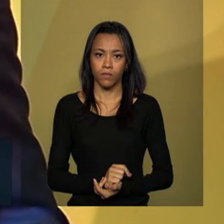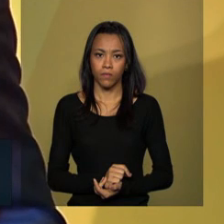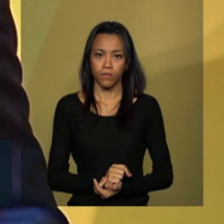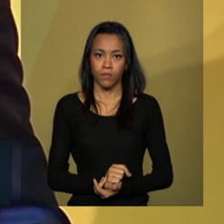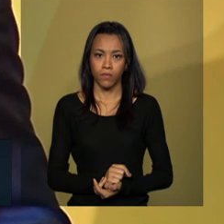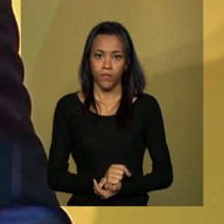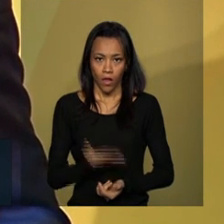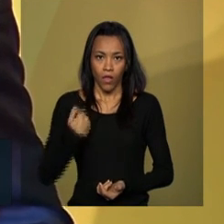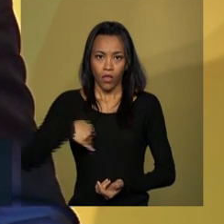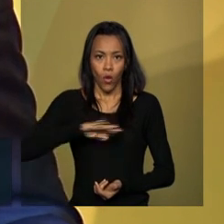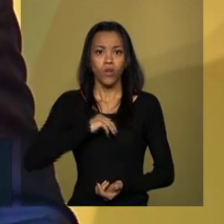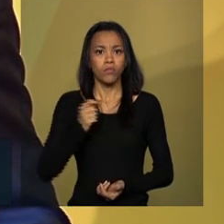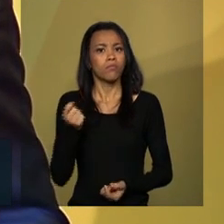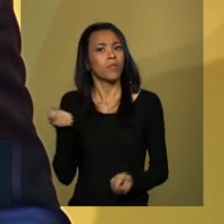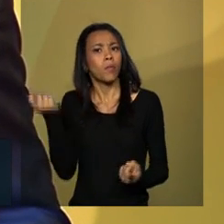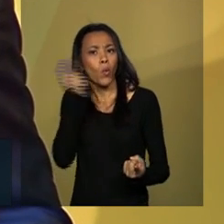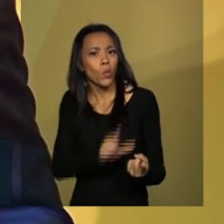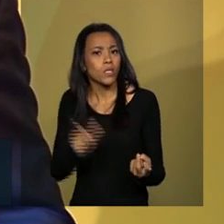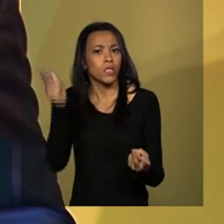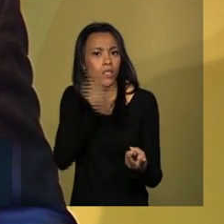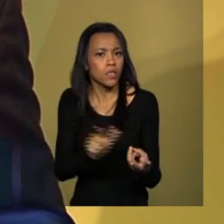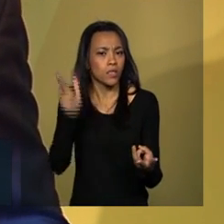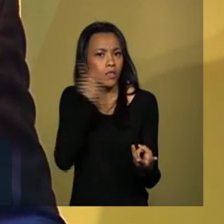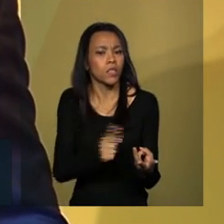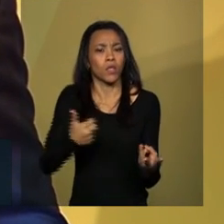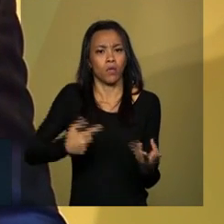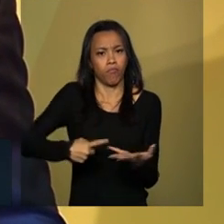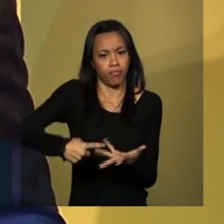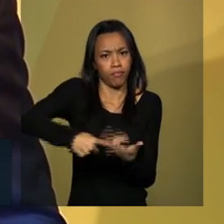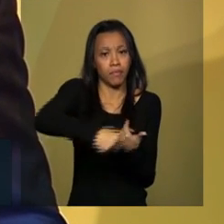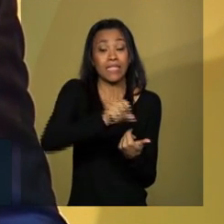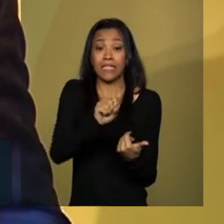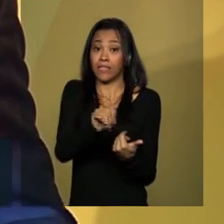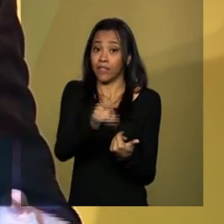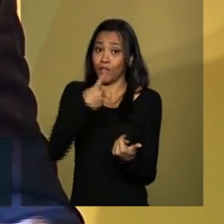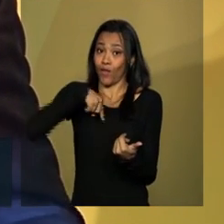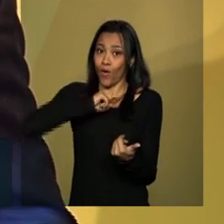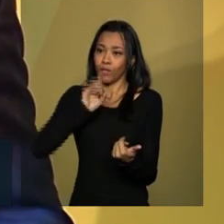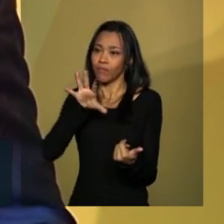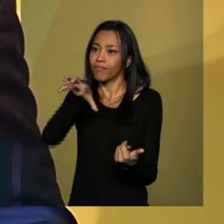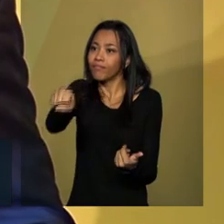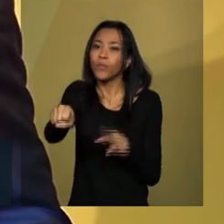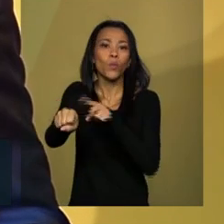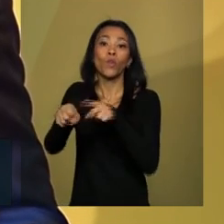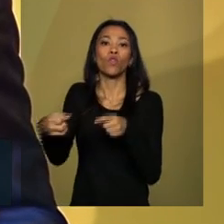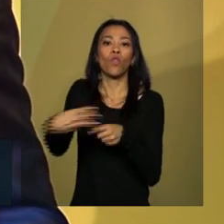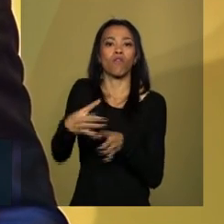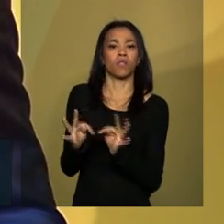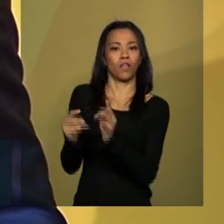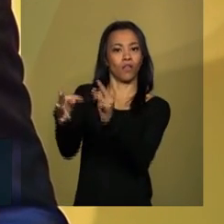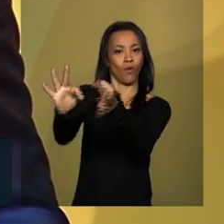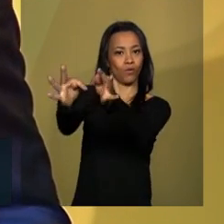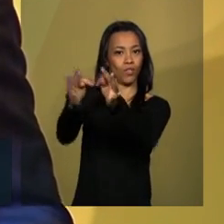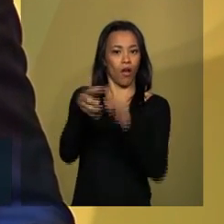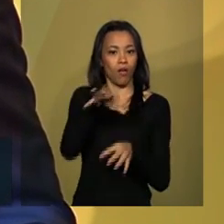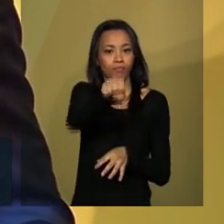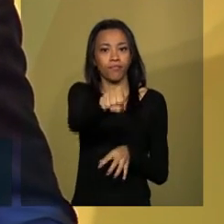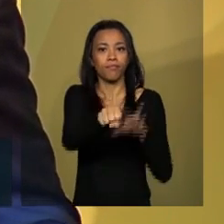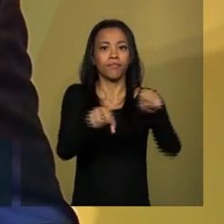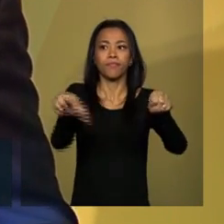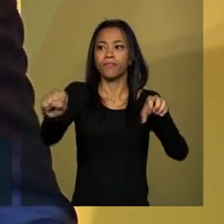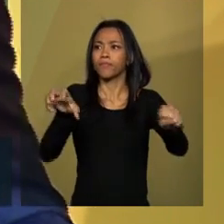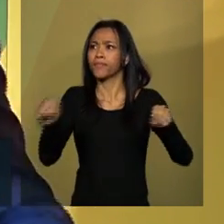podemos colher muitos ganhos de produtividade simplesmente se nos atrelamos a certas novas tecnologias que já estão sendo implantadas no resto do mundo.